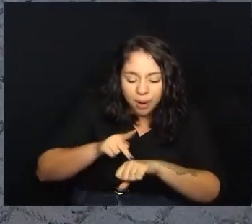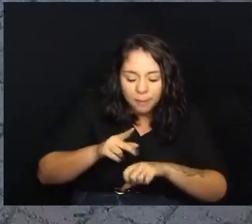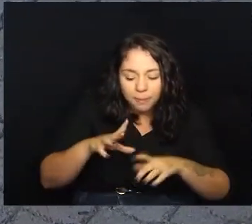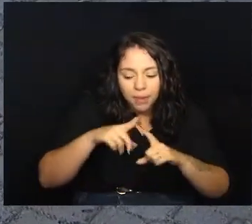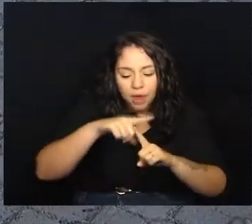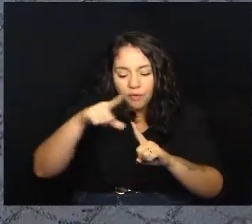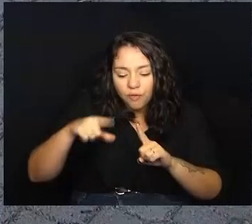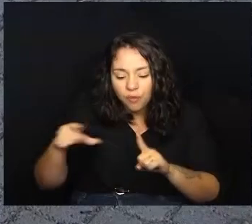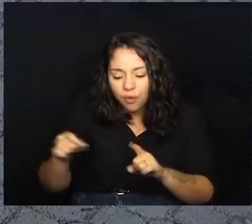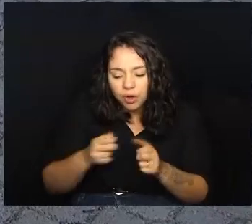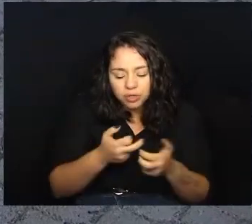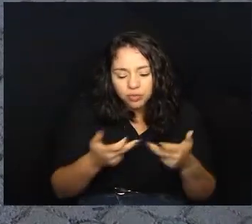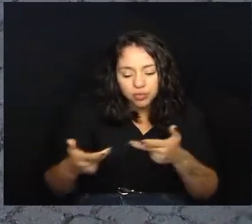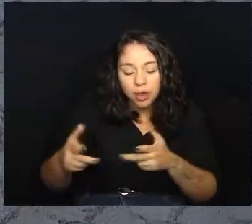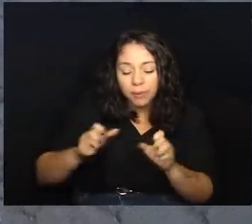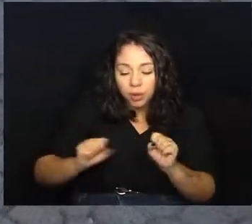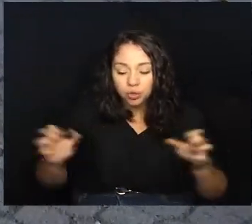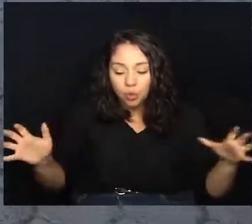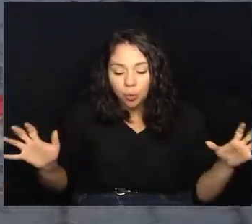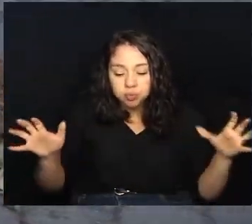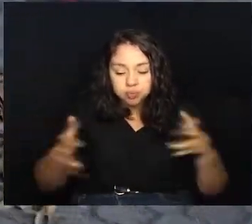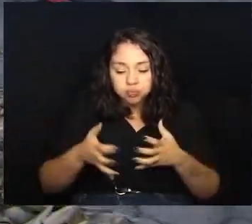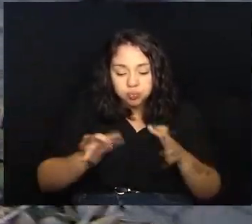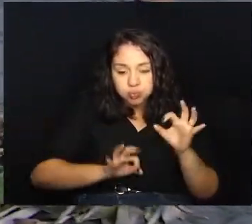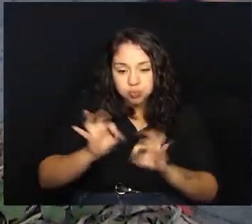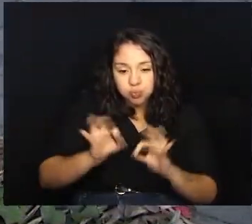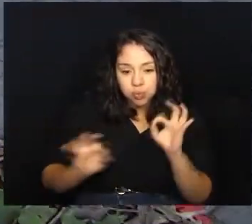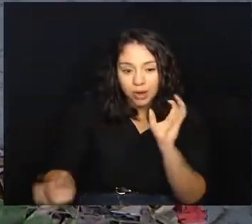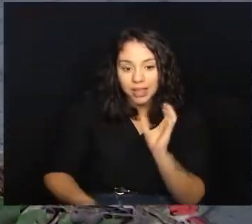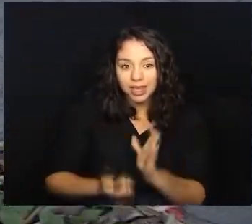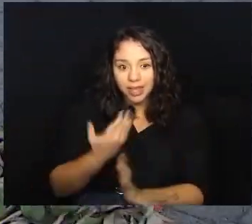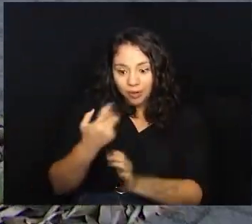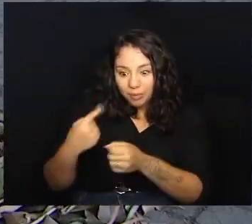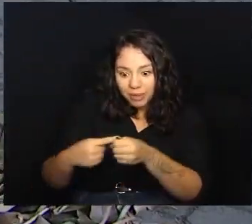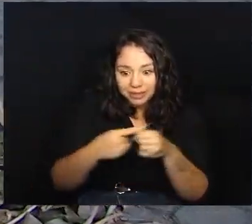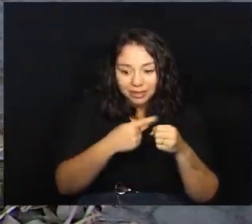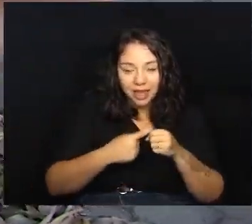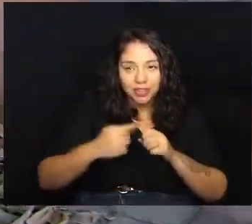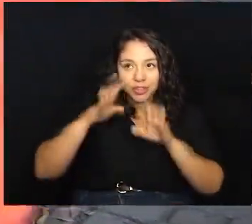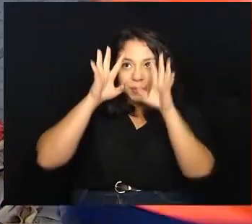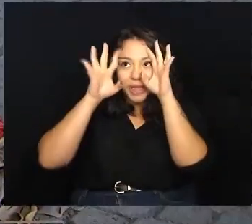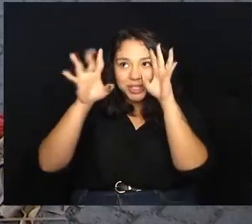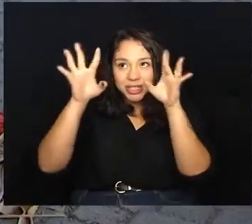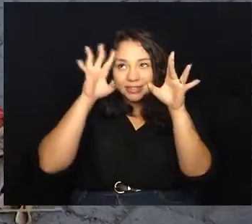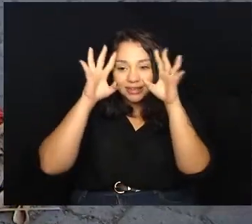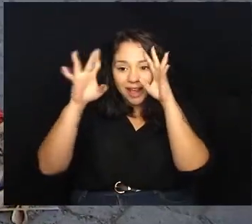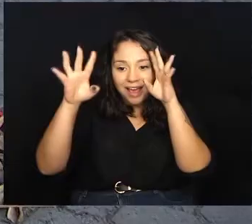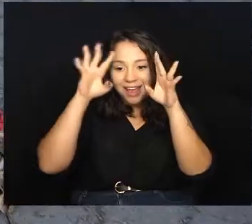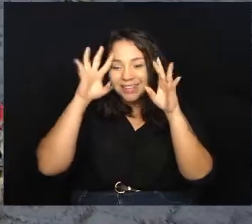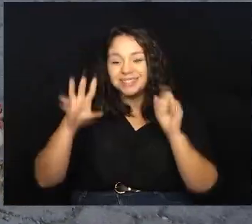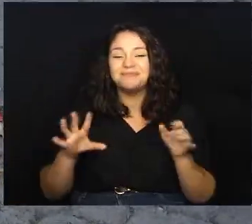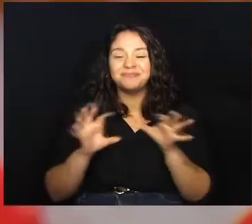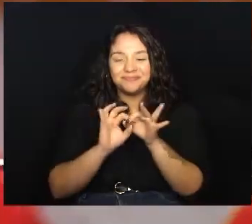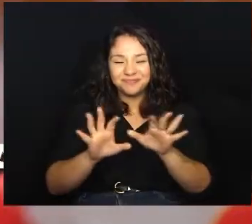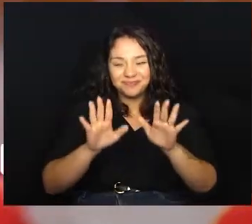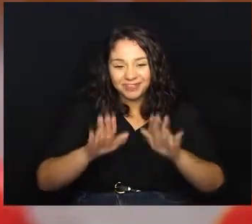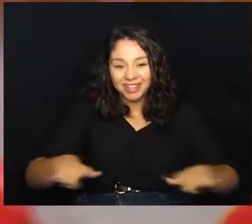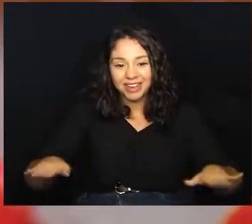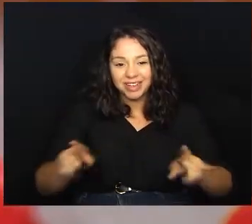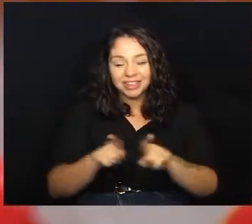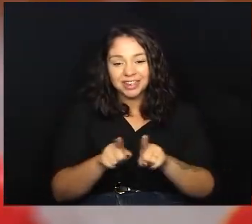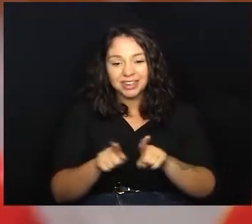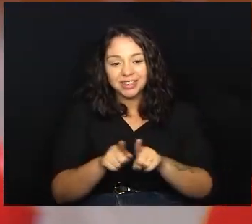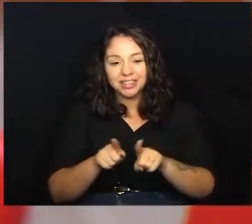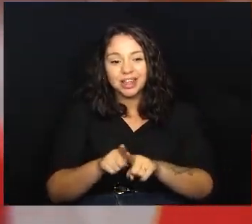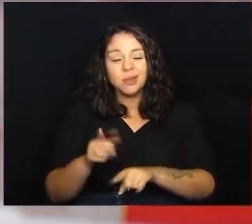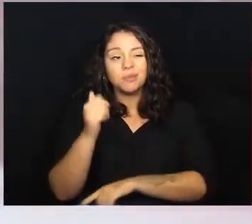pedras, folhas e gravetos. Ela pode reunir tudo isso e criar uma cidade imaginária. Deixe a